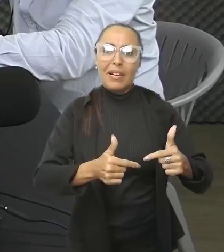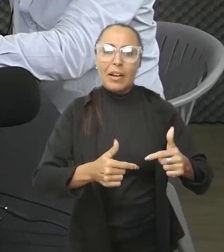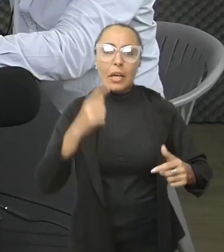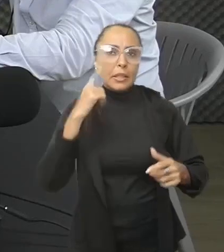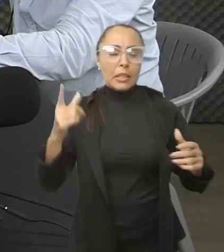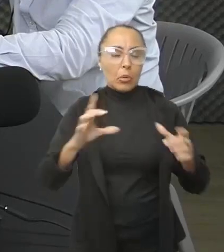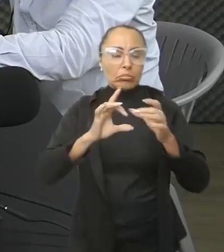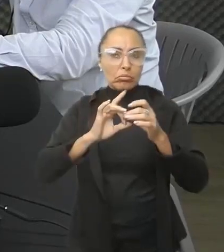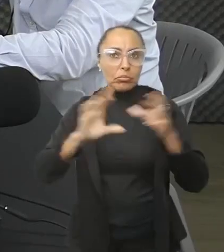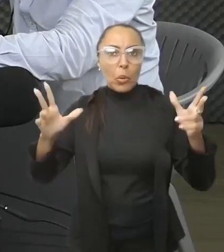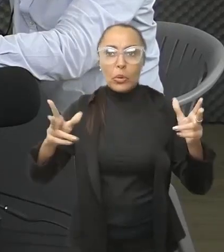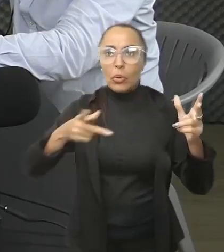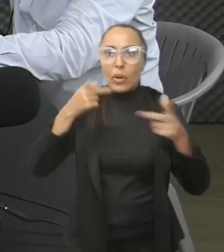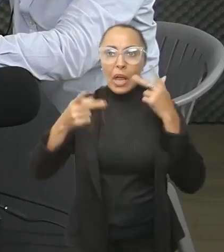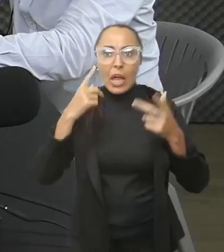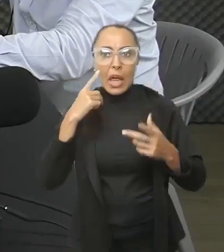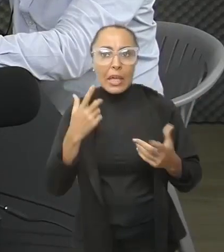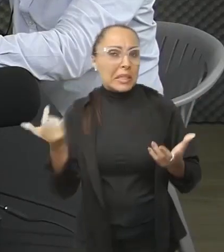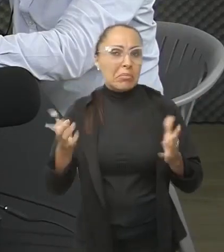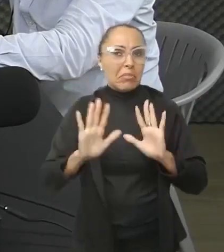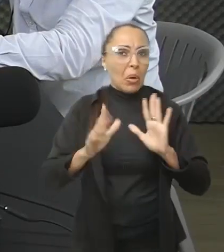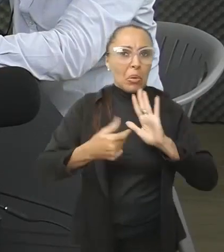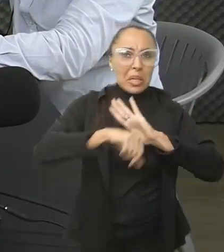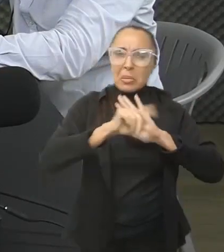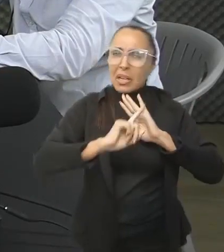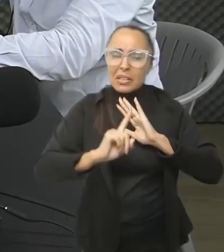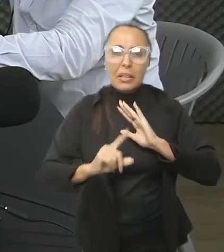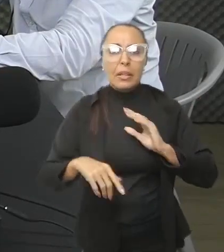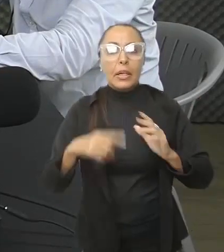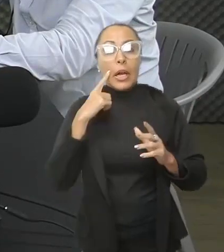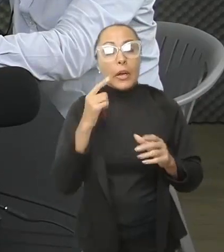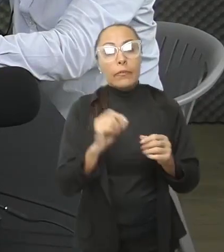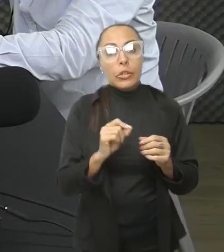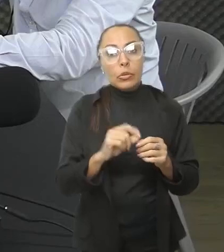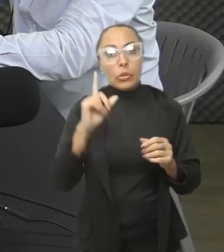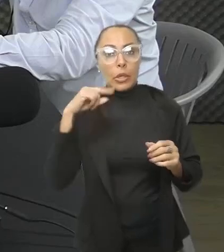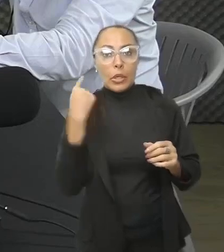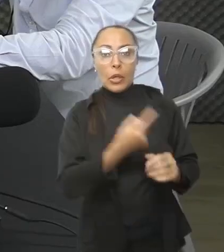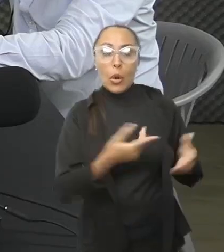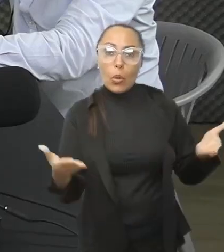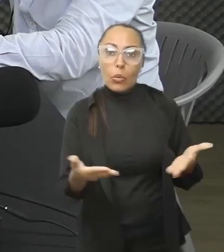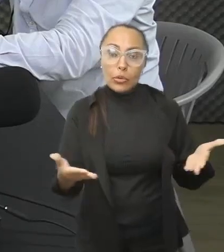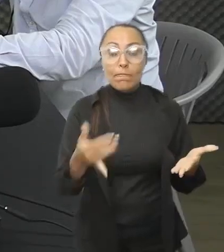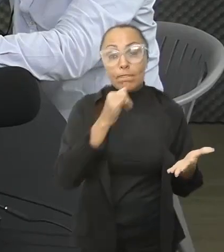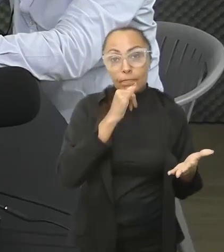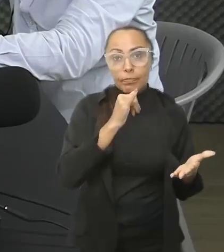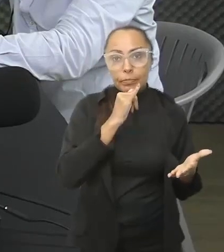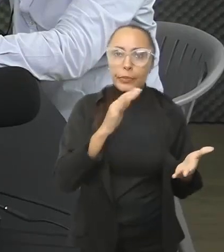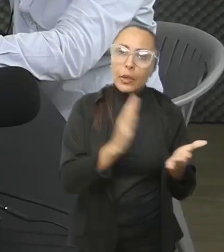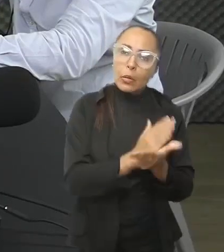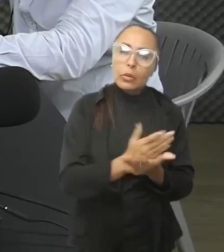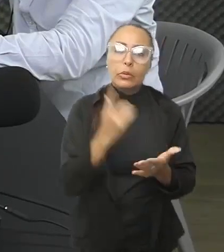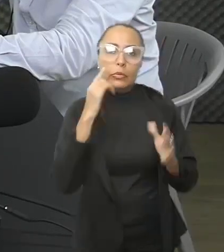expor, de não criminalizar e de não punir, fez com que nós tivéssemos hoje, infelizmente, algumas